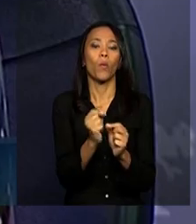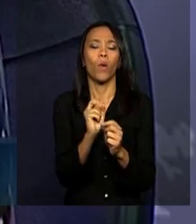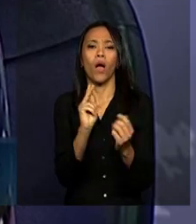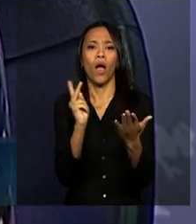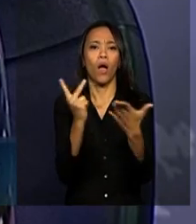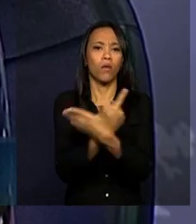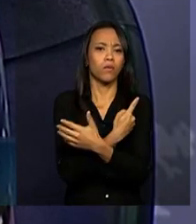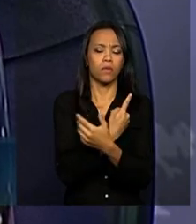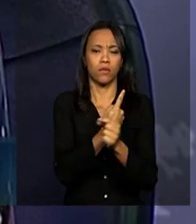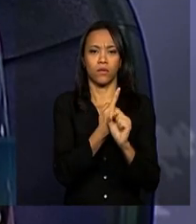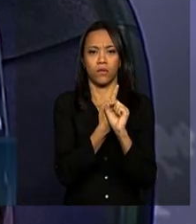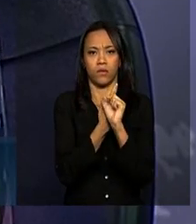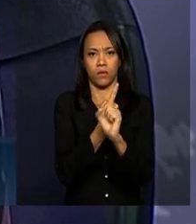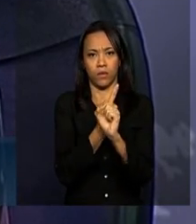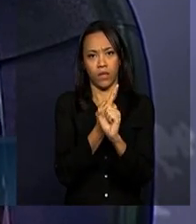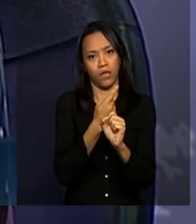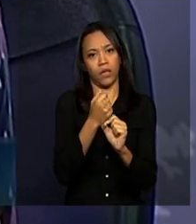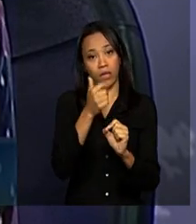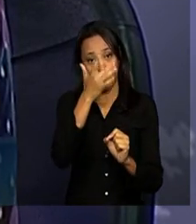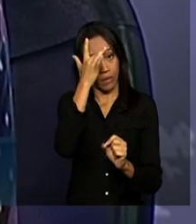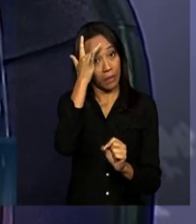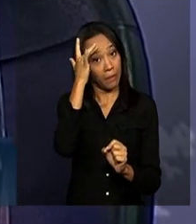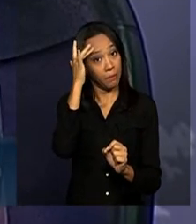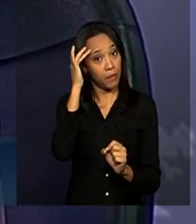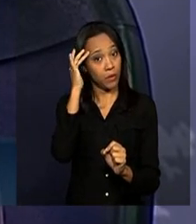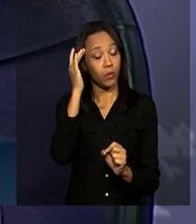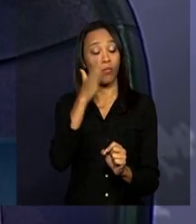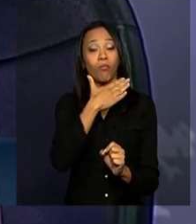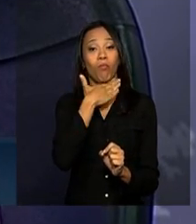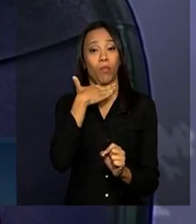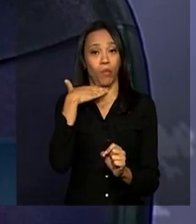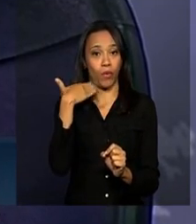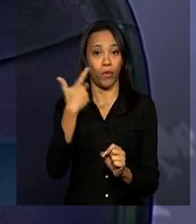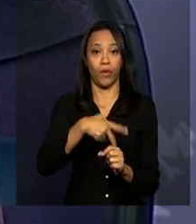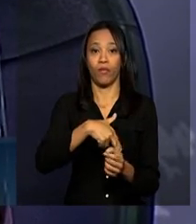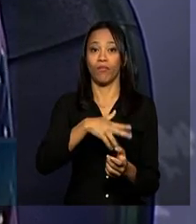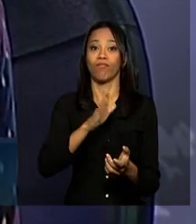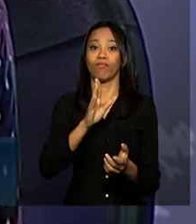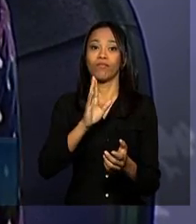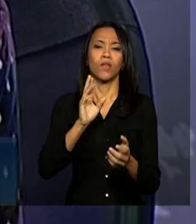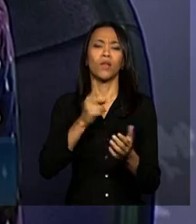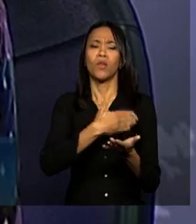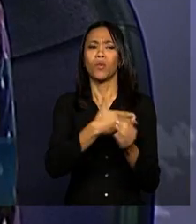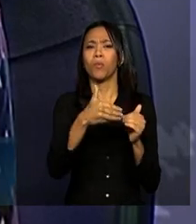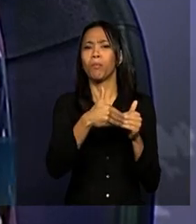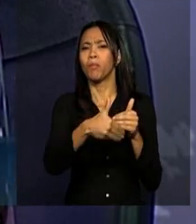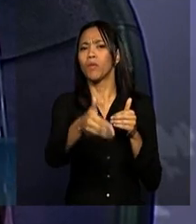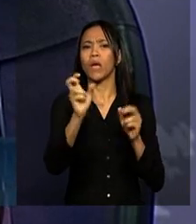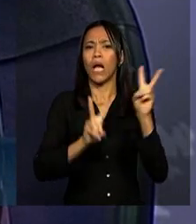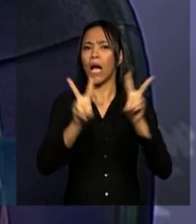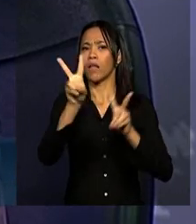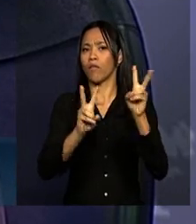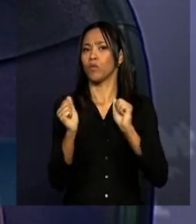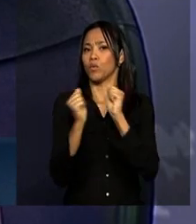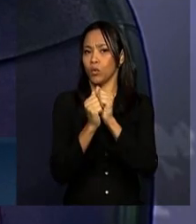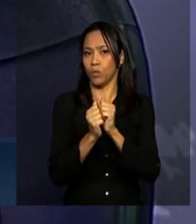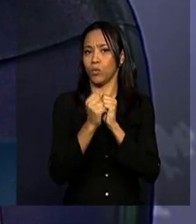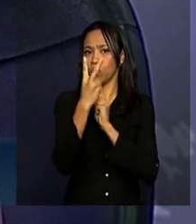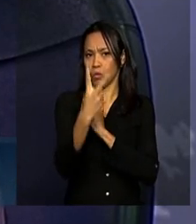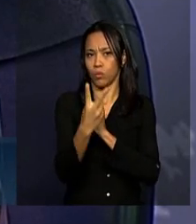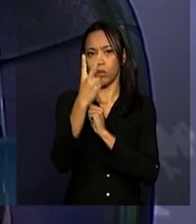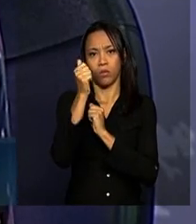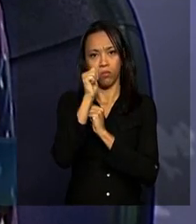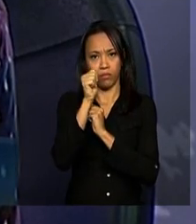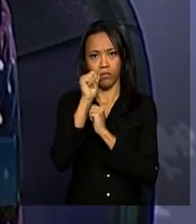trágico, ela partiu no carnaval, junto com mais duas companheiras da SPM.